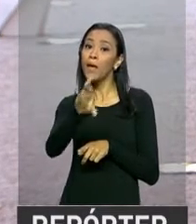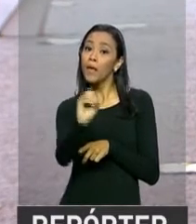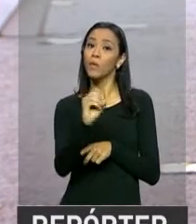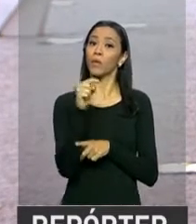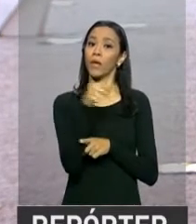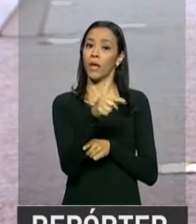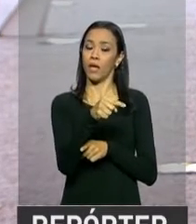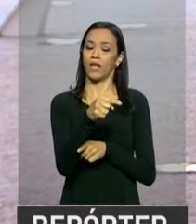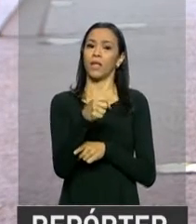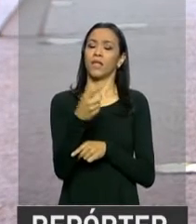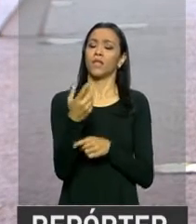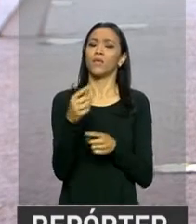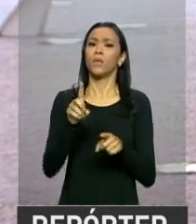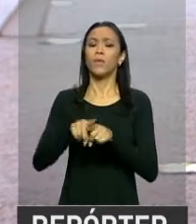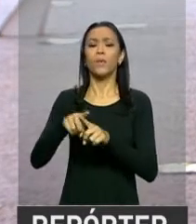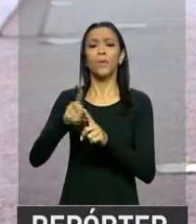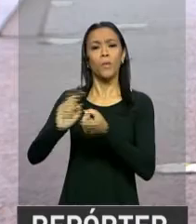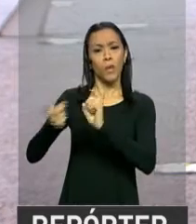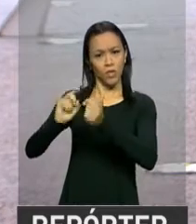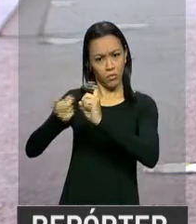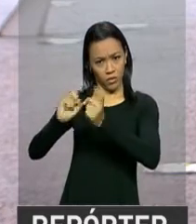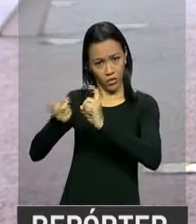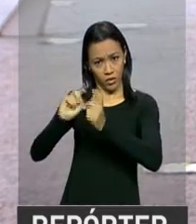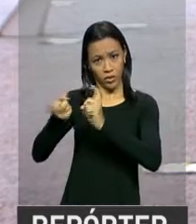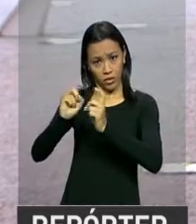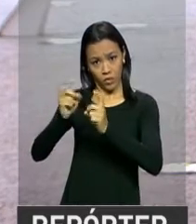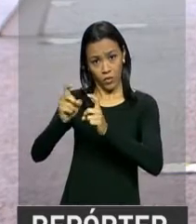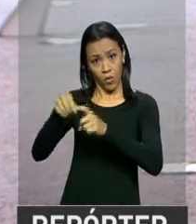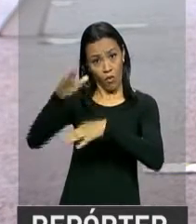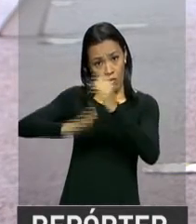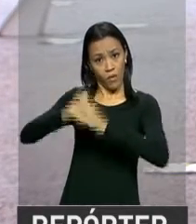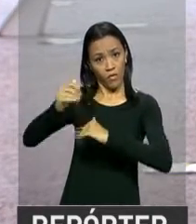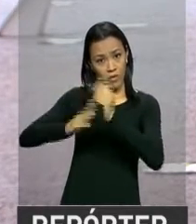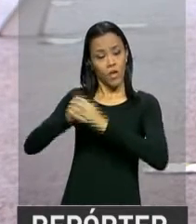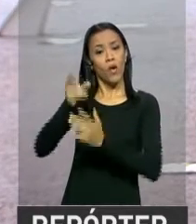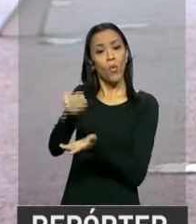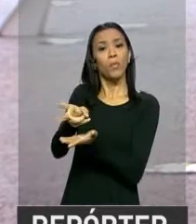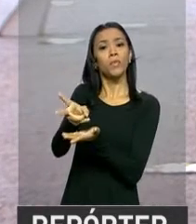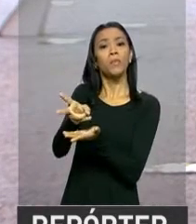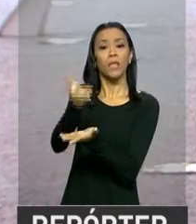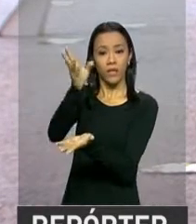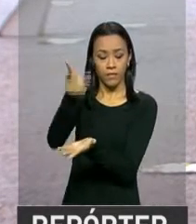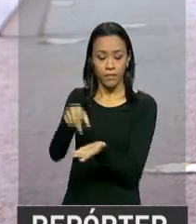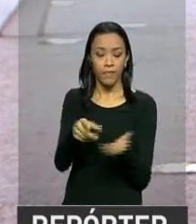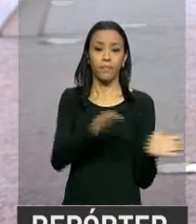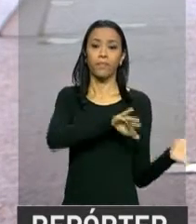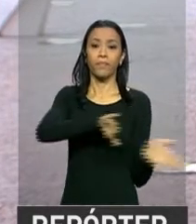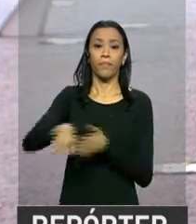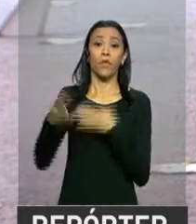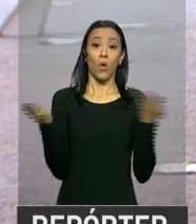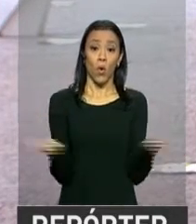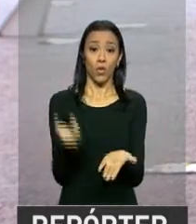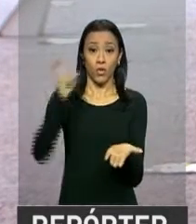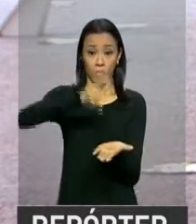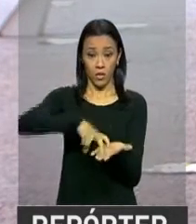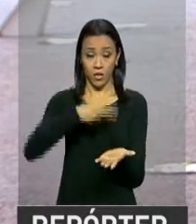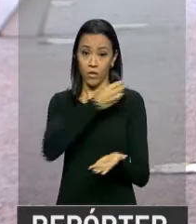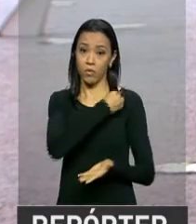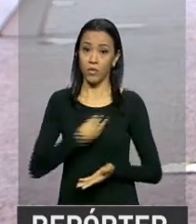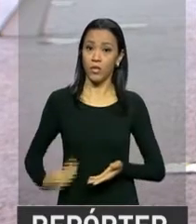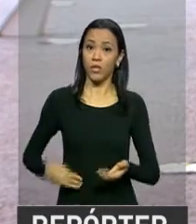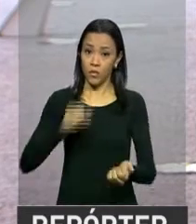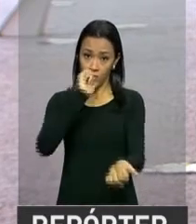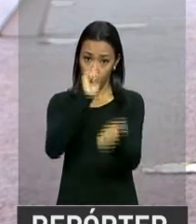empresas Aldemir Bendini continua à frente do cargo. Hoje também, agora pela manhã, o ministro do Esporte,